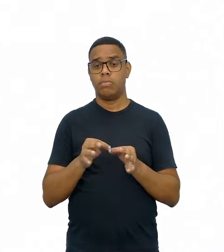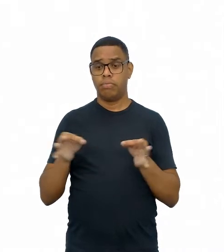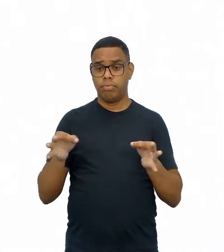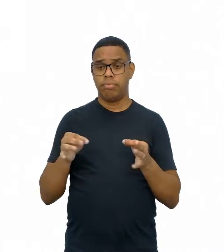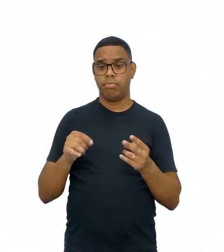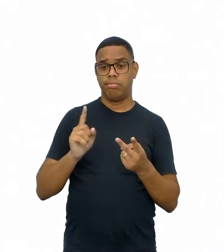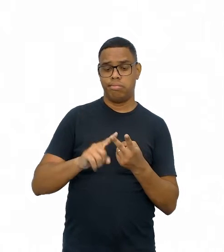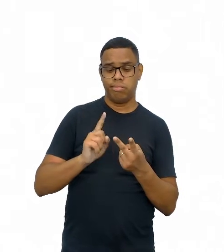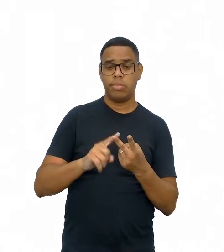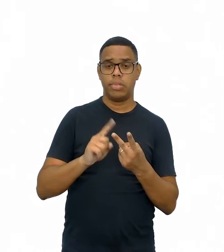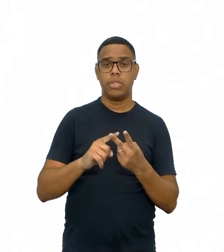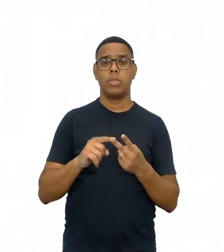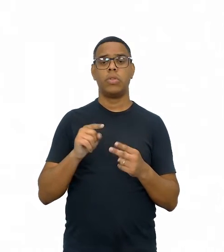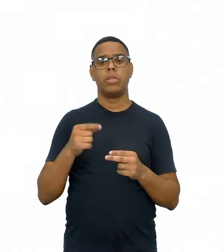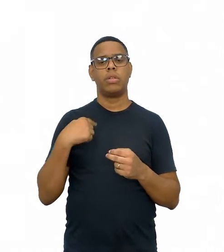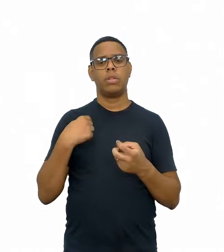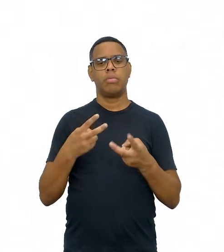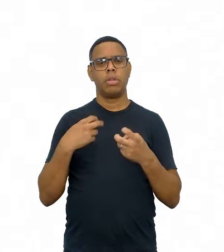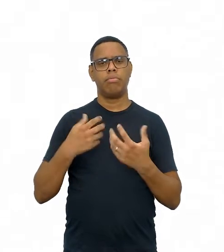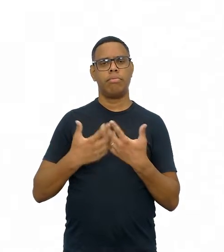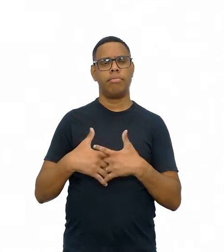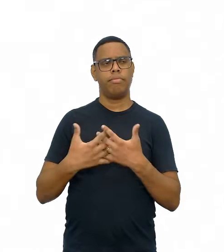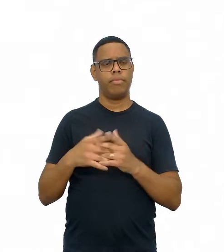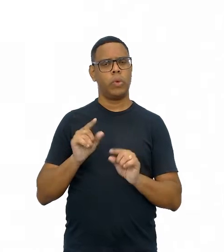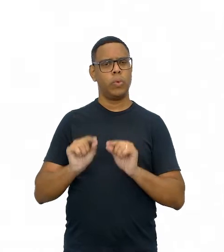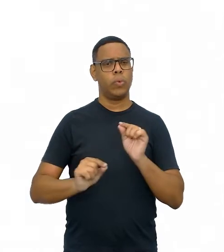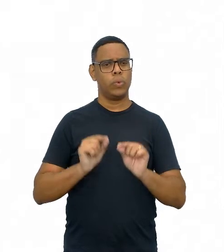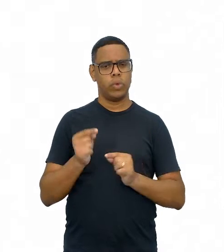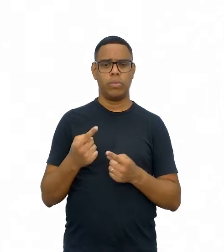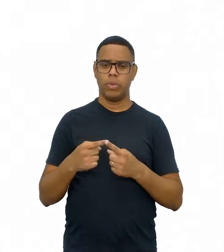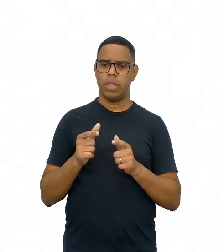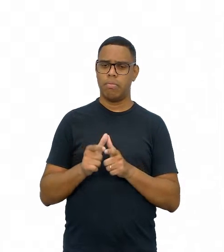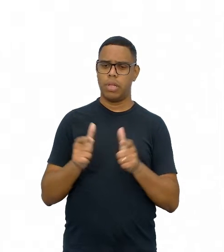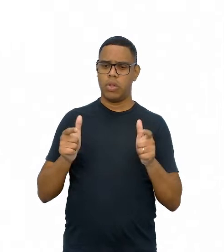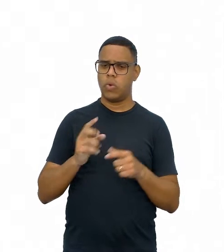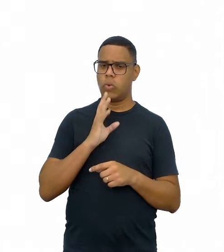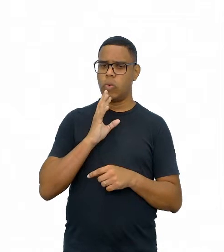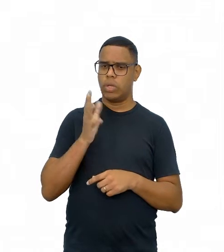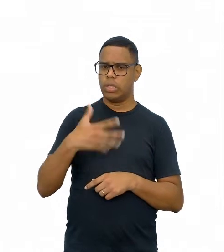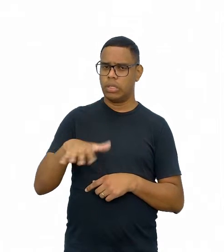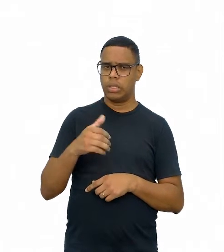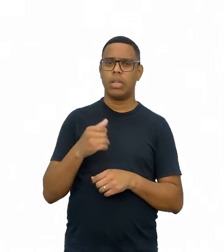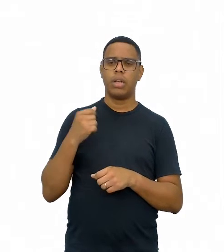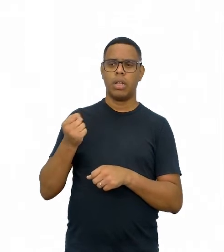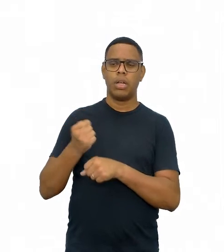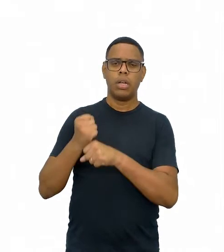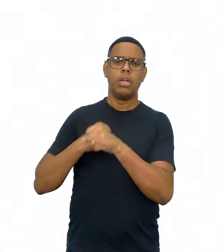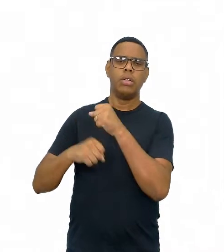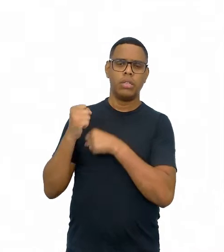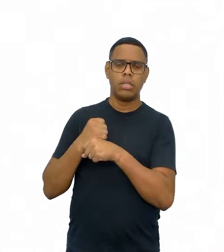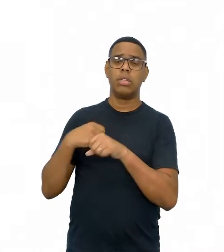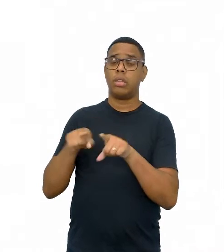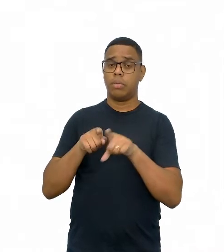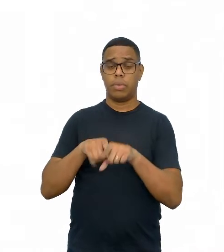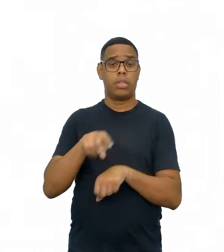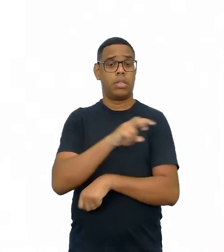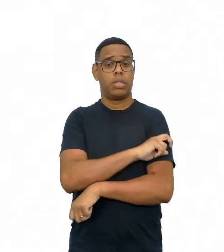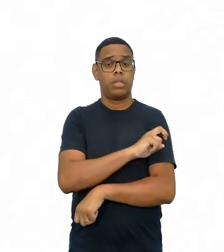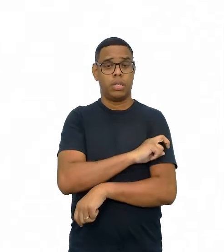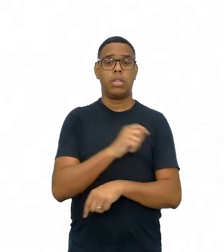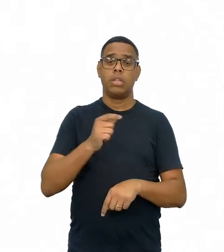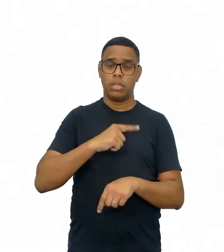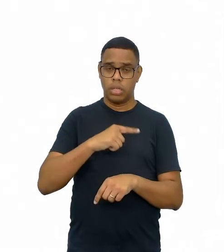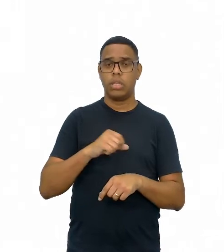são menores que uma unidade, isso nos leva a refletir que grande parte dos conhecimentos nos anos anteriores e também do 5º ano